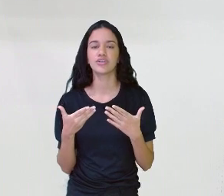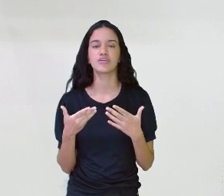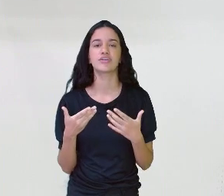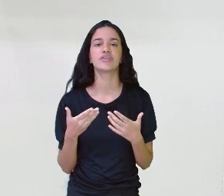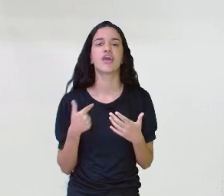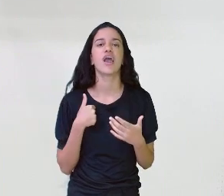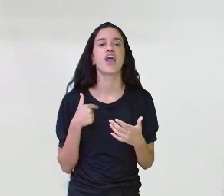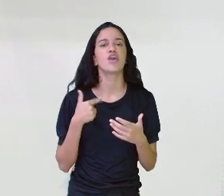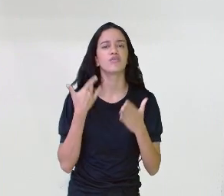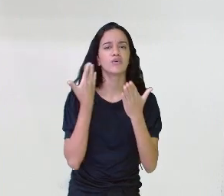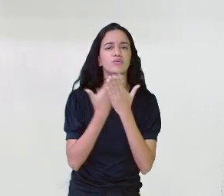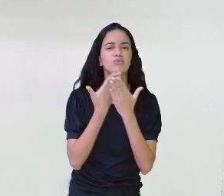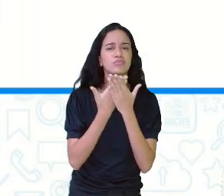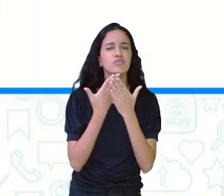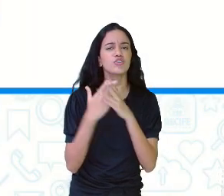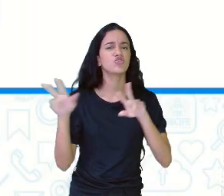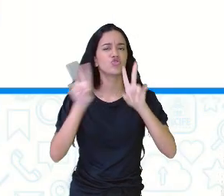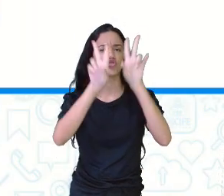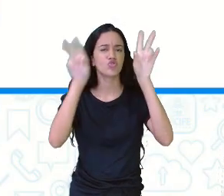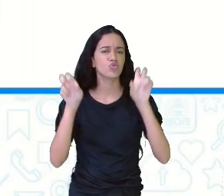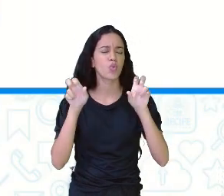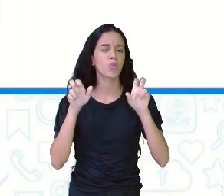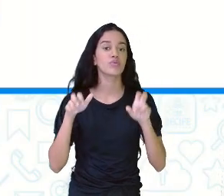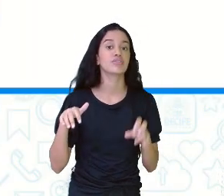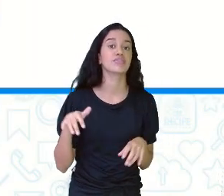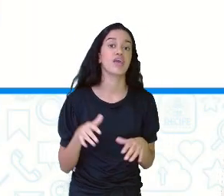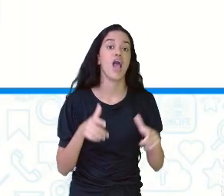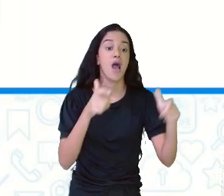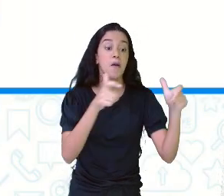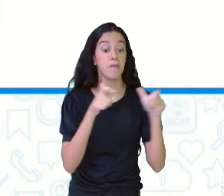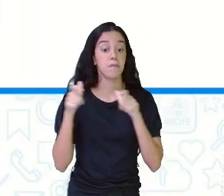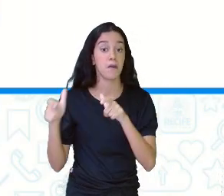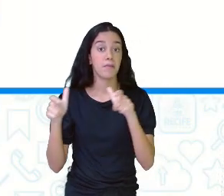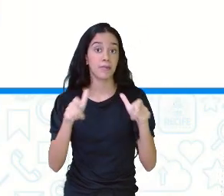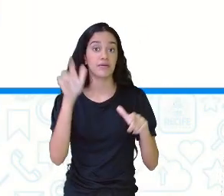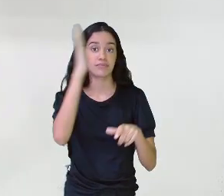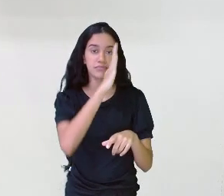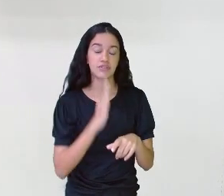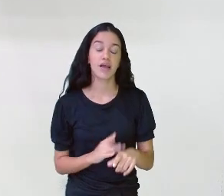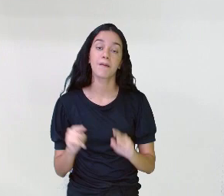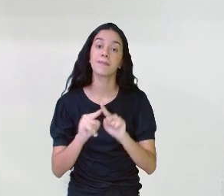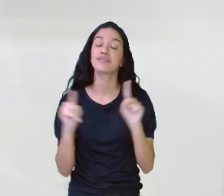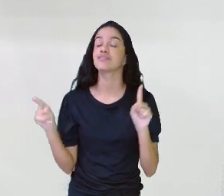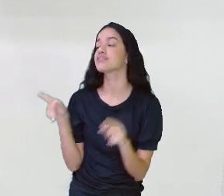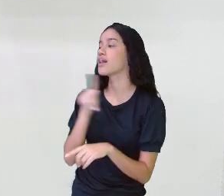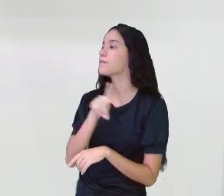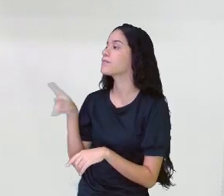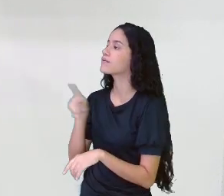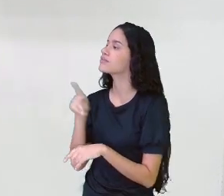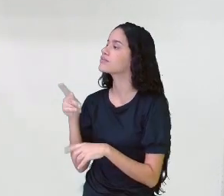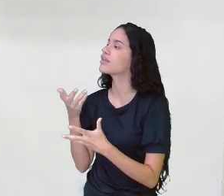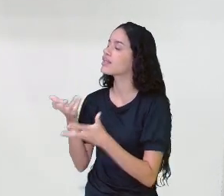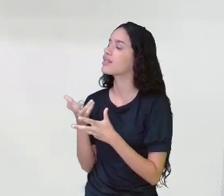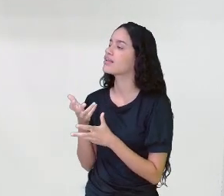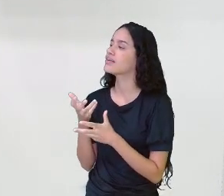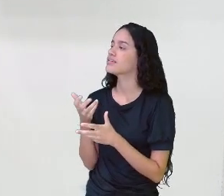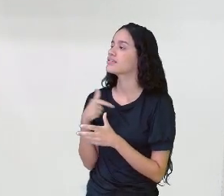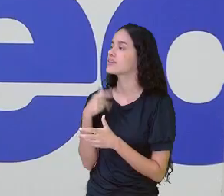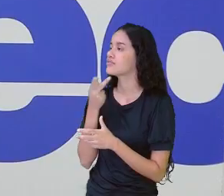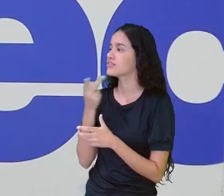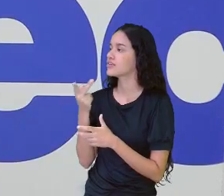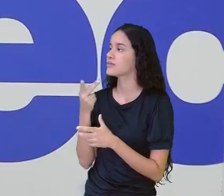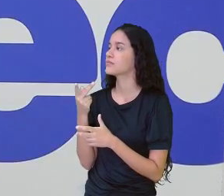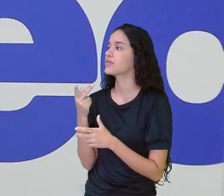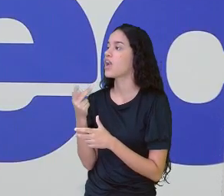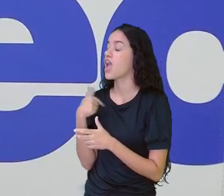trabalhar com vocês sobre as regiões do Brasil. Mas antes, a professora Abigail tem algum recadinho? Eu tive